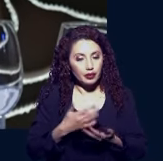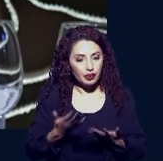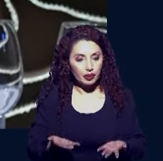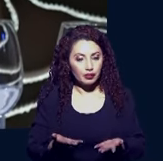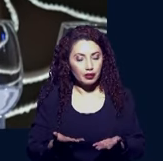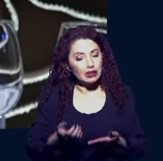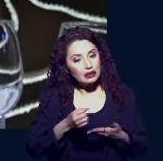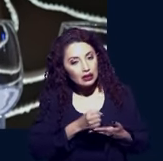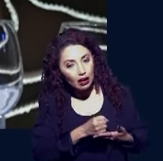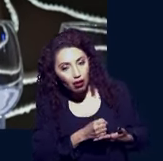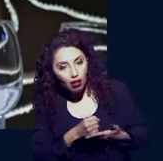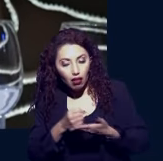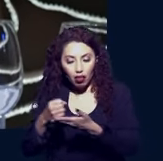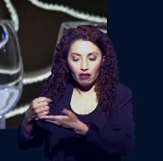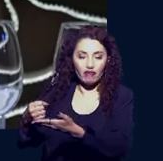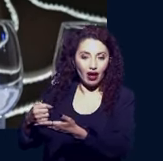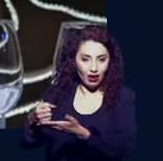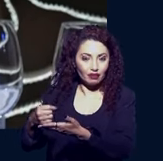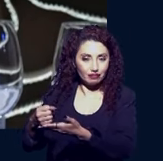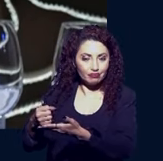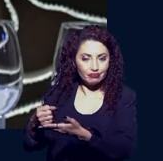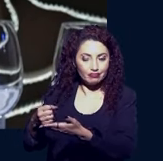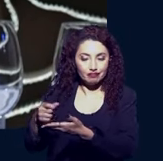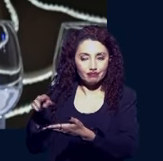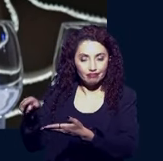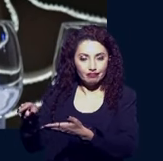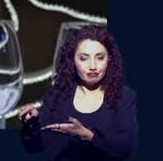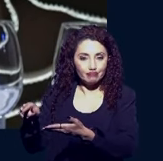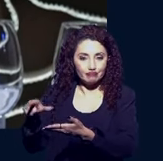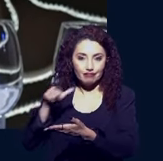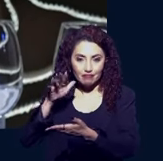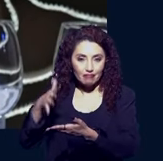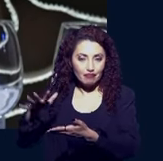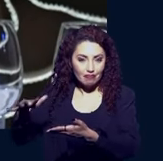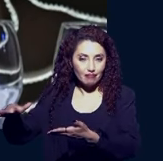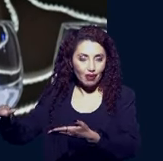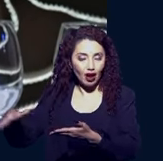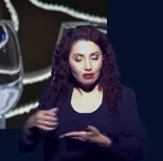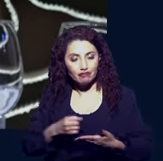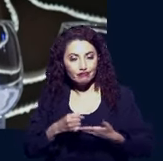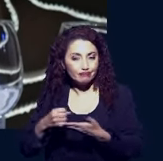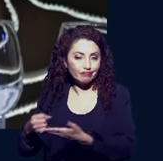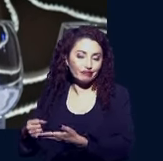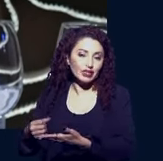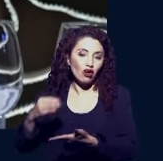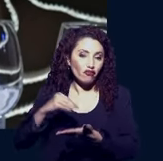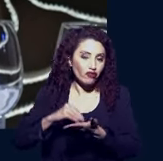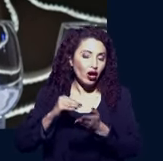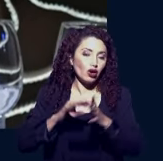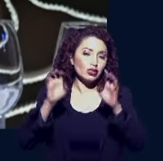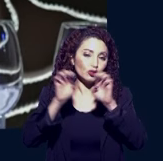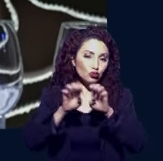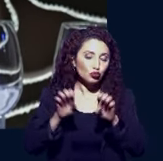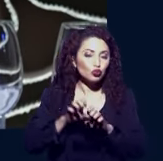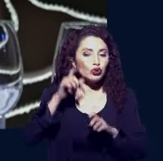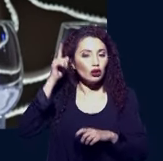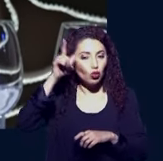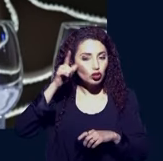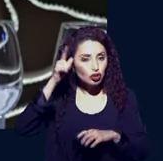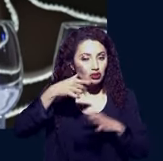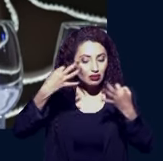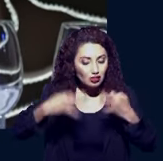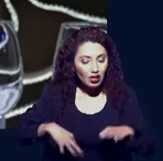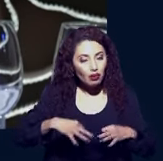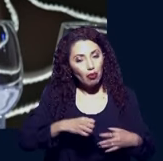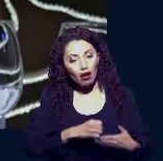enfim pra Costa Brasileira é então nós Ainda temos muito problema de infraestrutura de logística para fazer isso